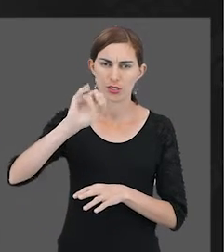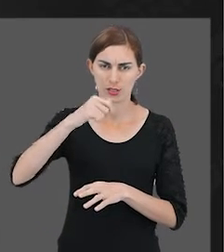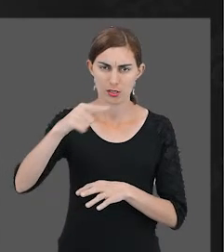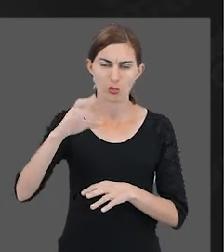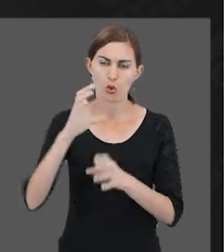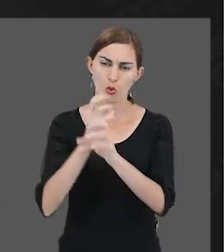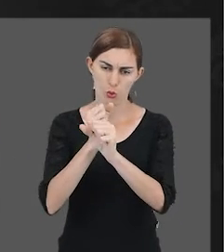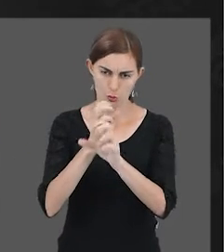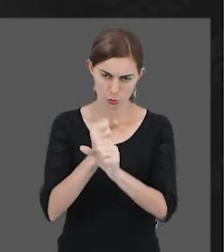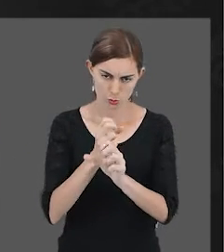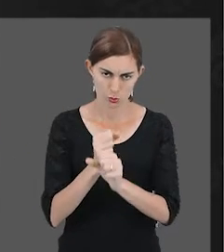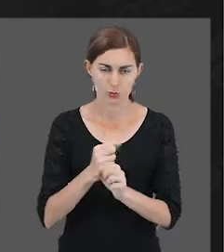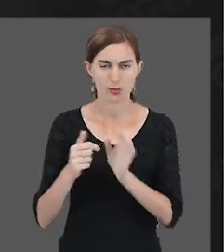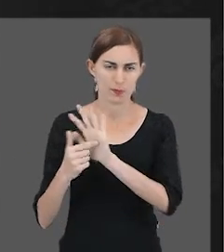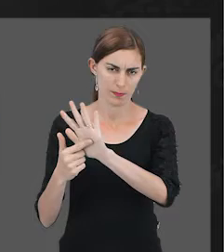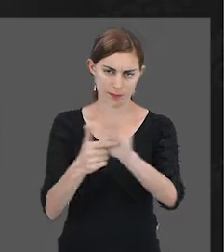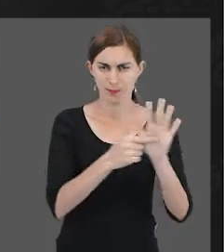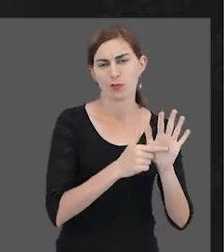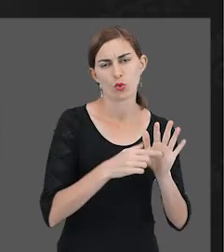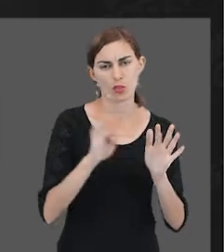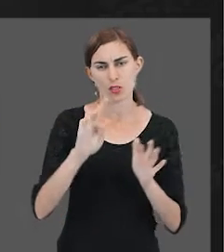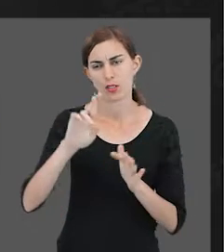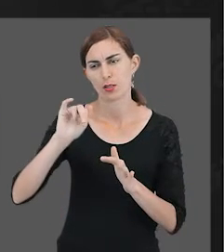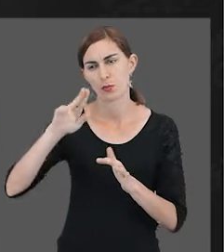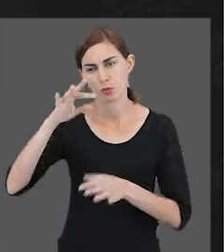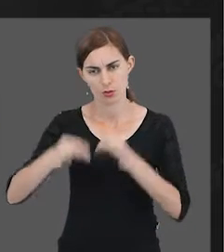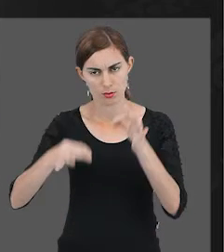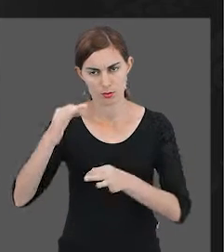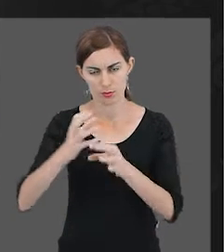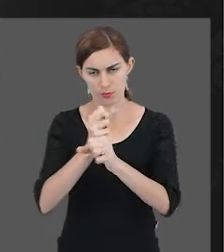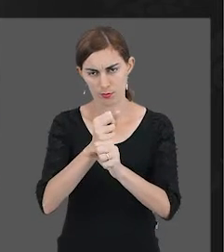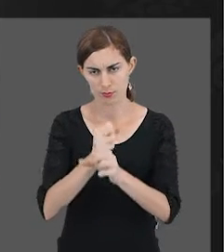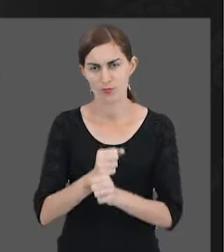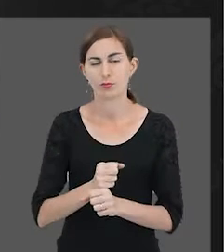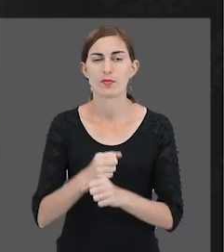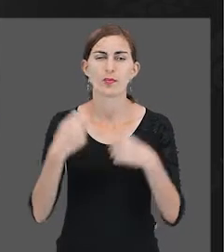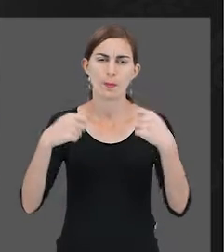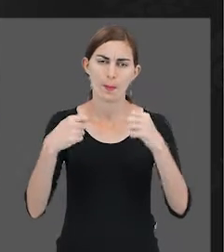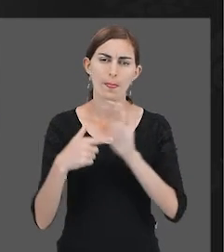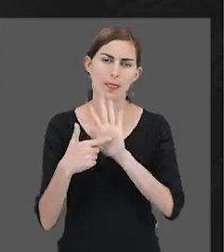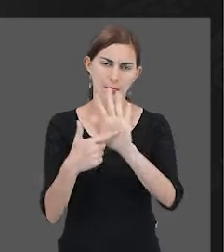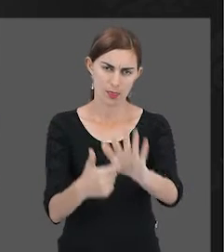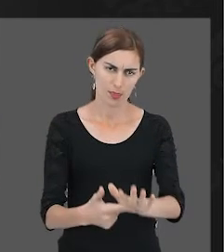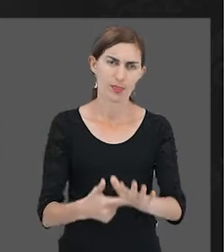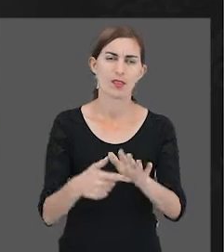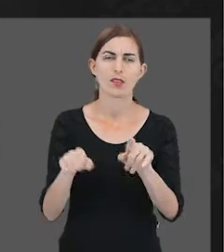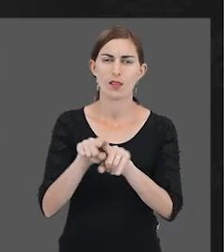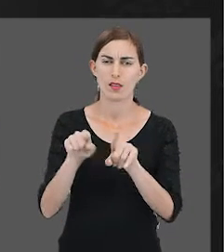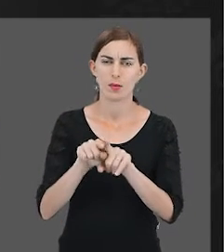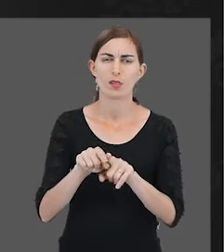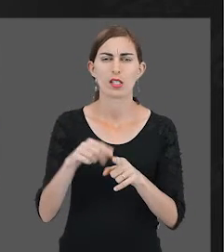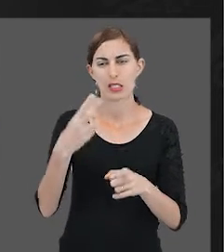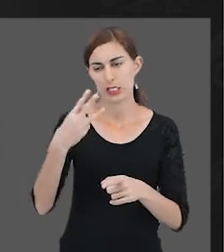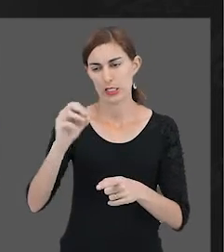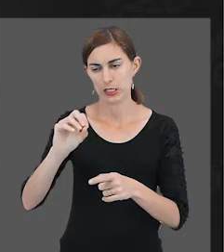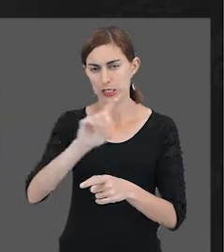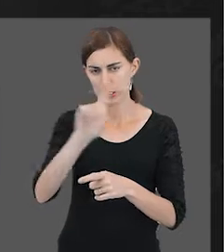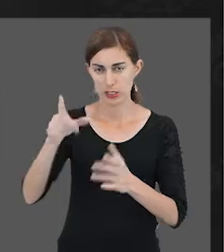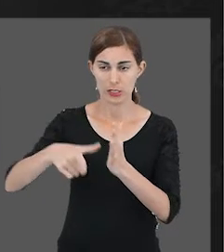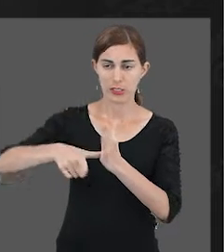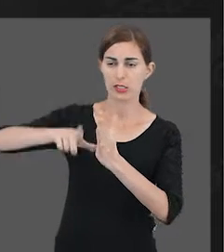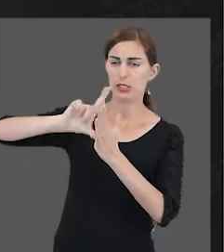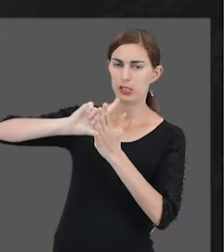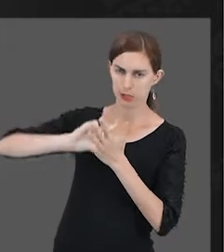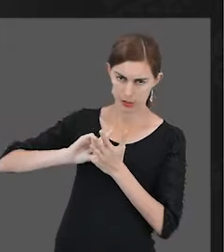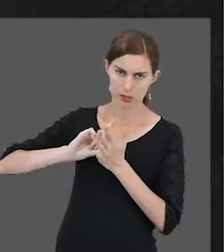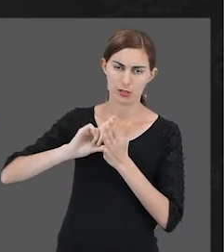dos recursos do Fundeb a serem apresentadas ao respectivo Tribunal de Contas, que deve ser apresentado ao Poder Executivo, correspondente até 30 dias antes